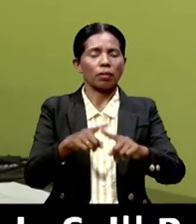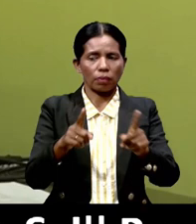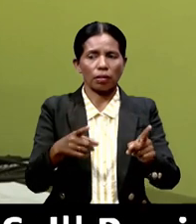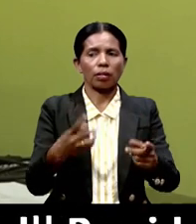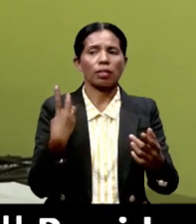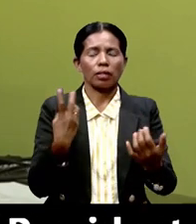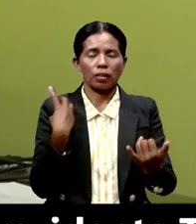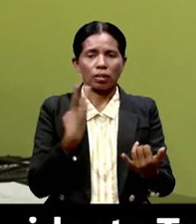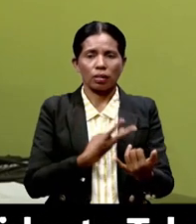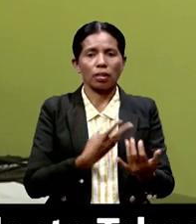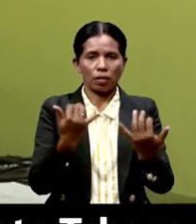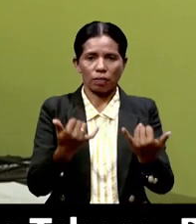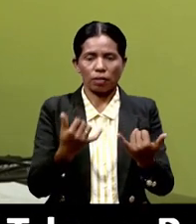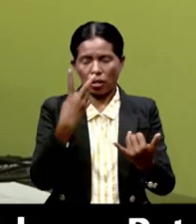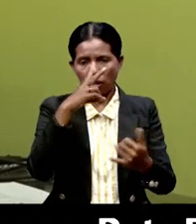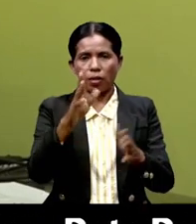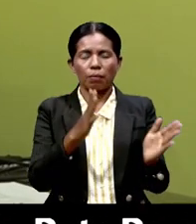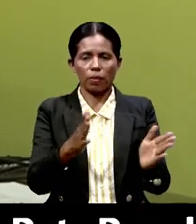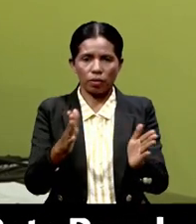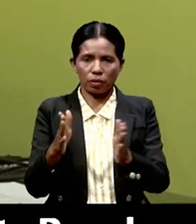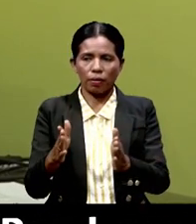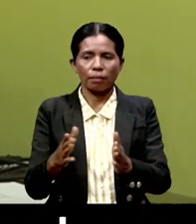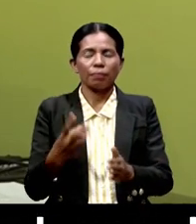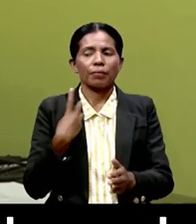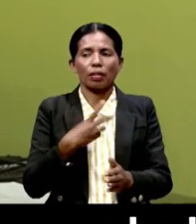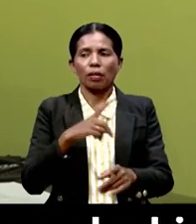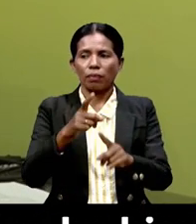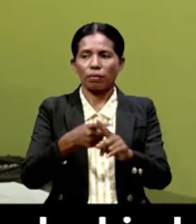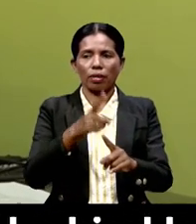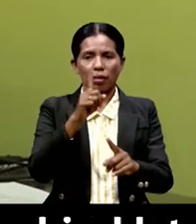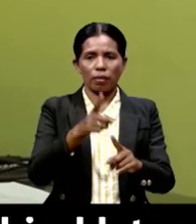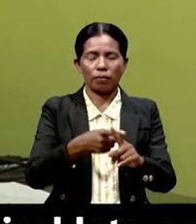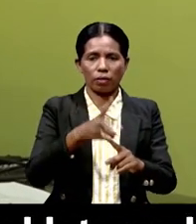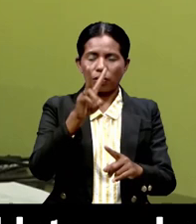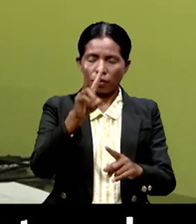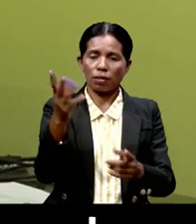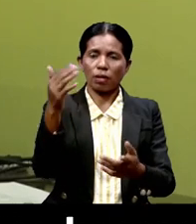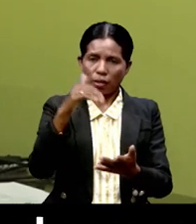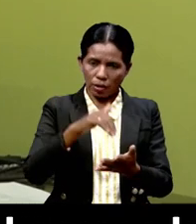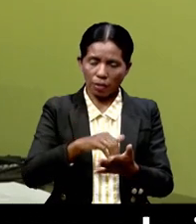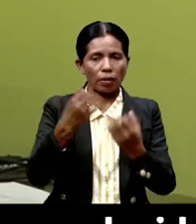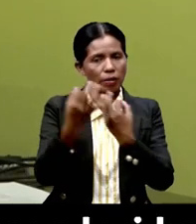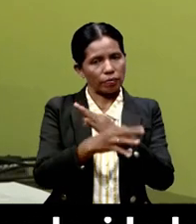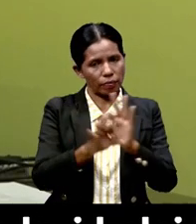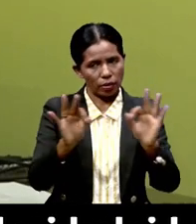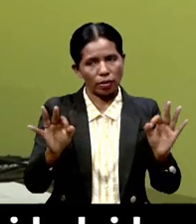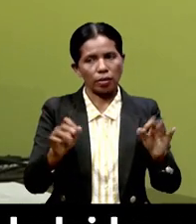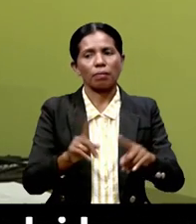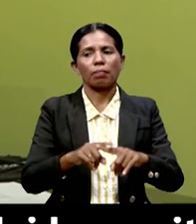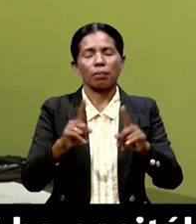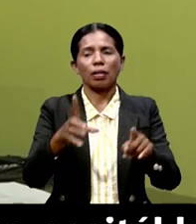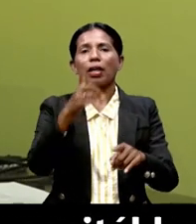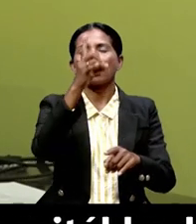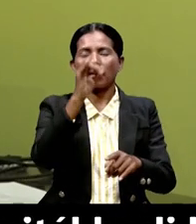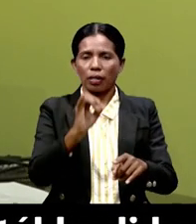o compañía ita acelera ela proceso ir la ela espera que ata fulaine fulan rata ida ne bele hotu mai vemos y adi